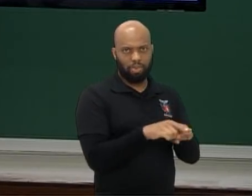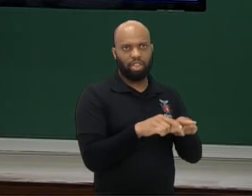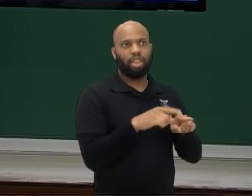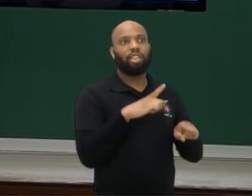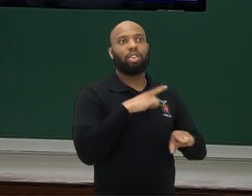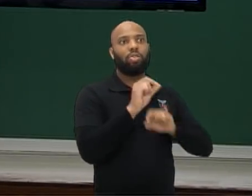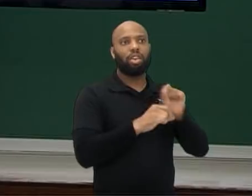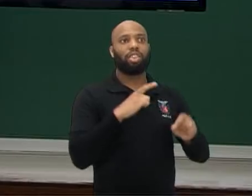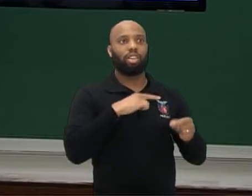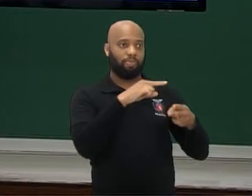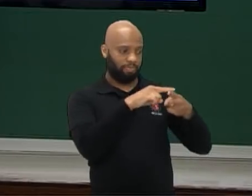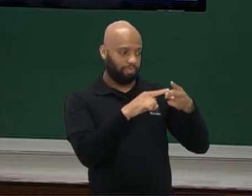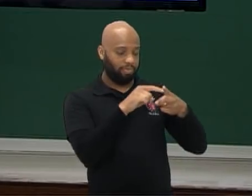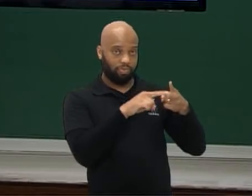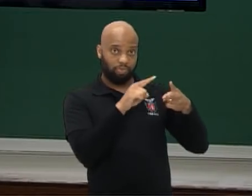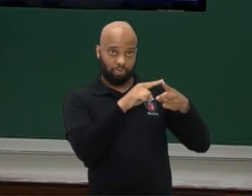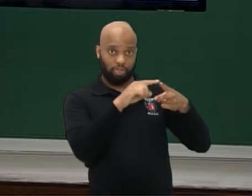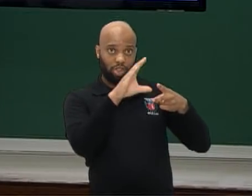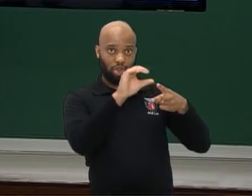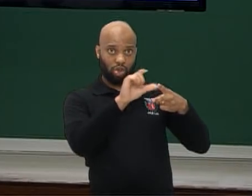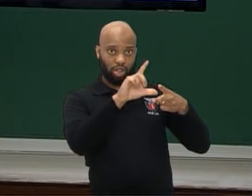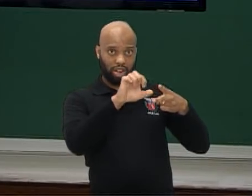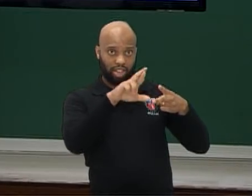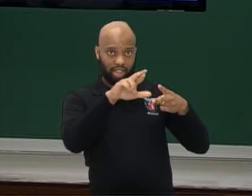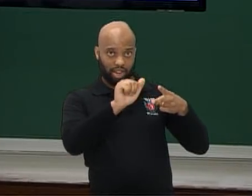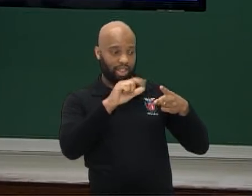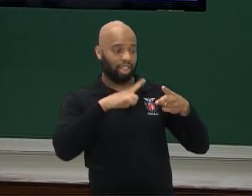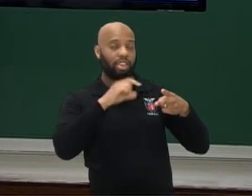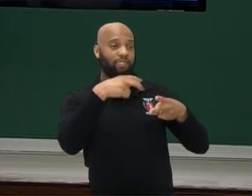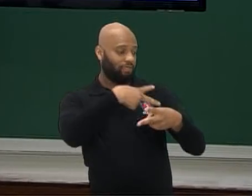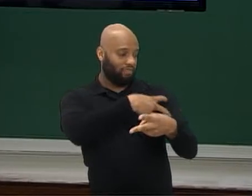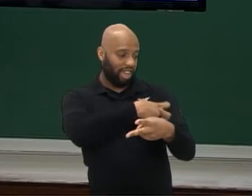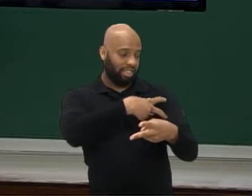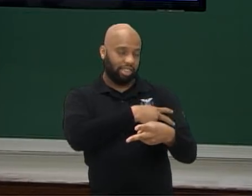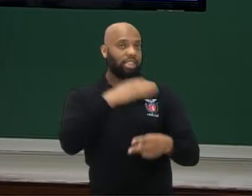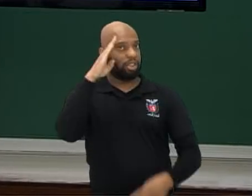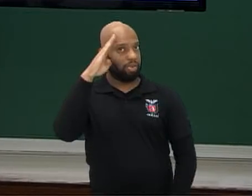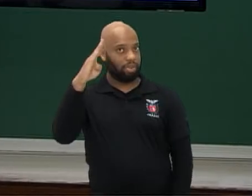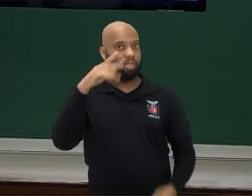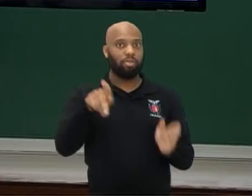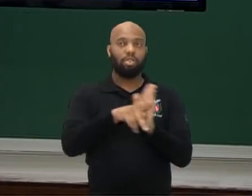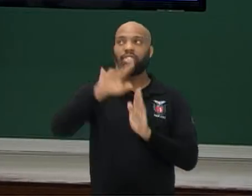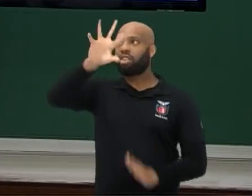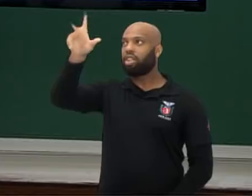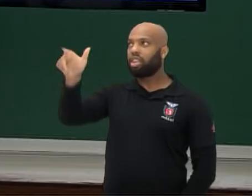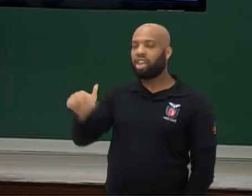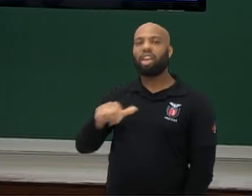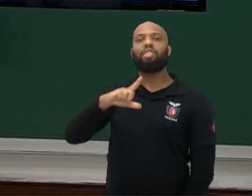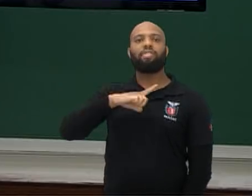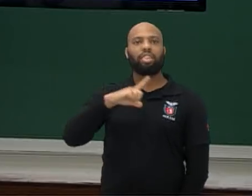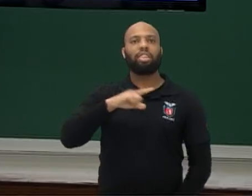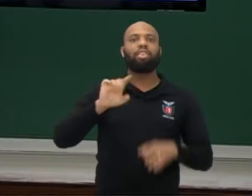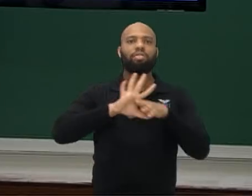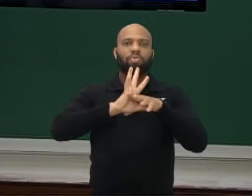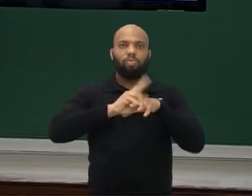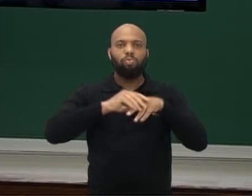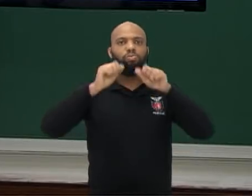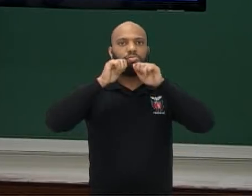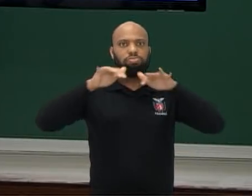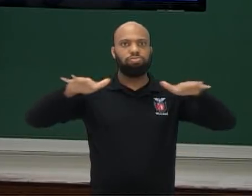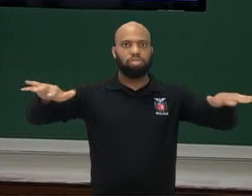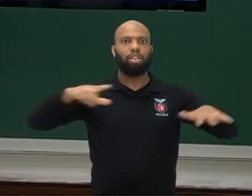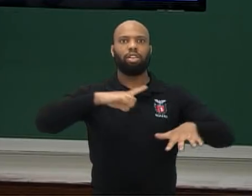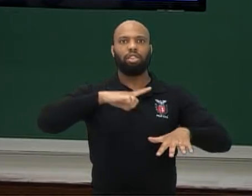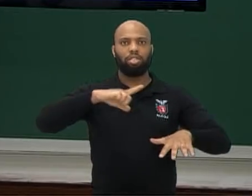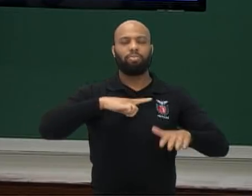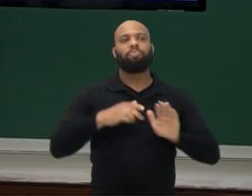a leptospirose. A cólera tem vacina principalmente em regiões da África, onde essa doença ela é